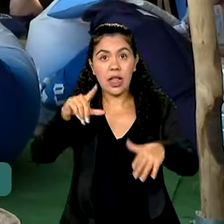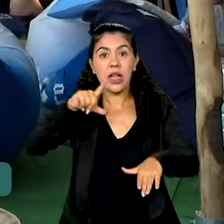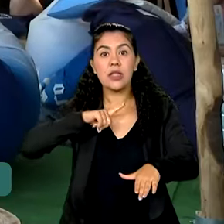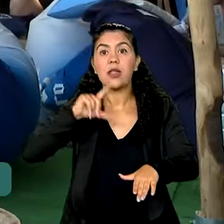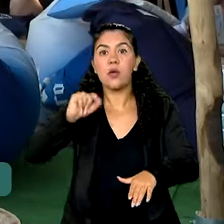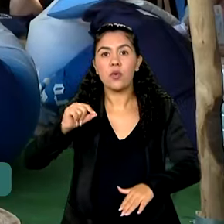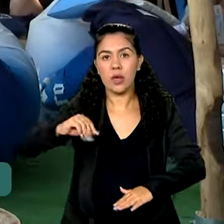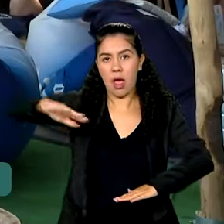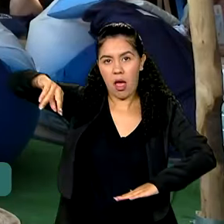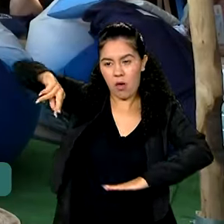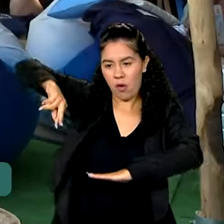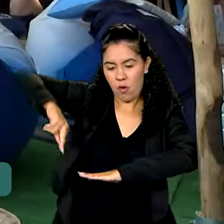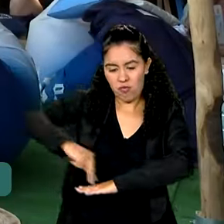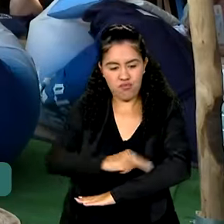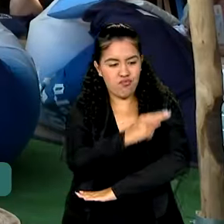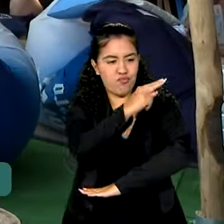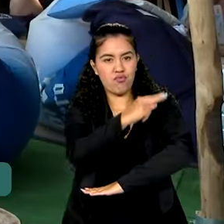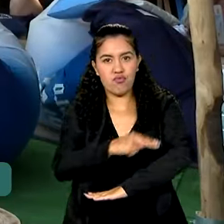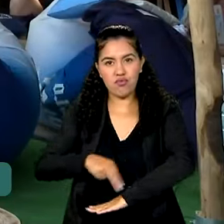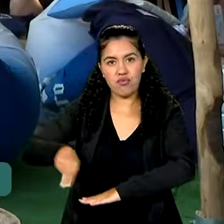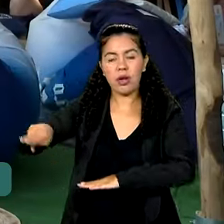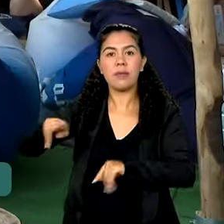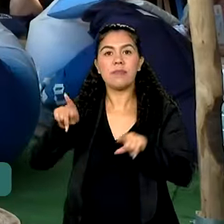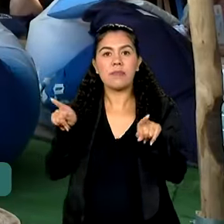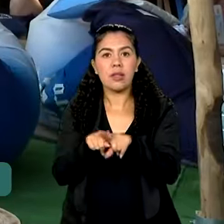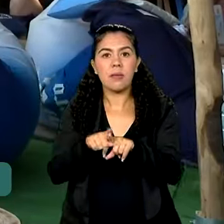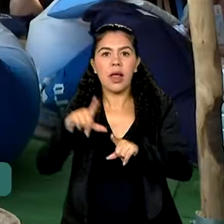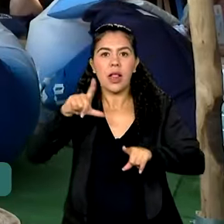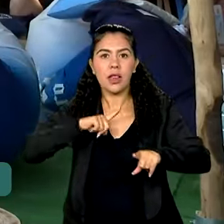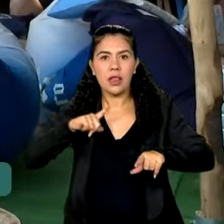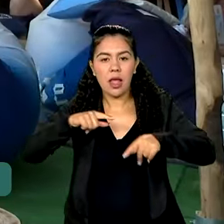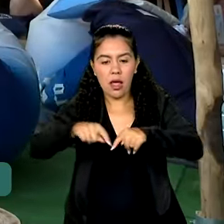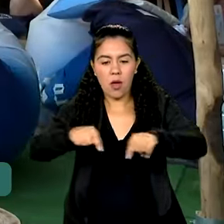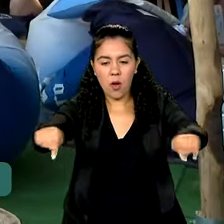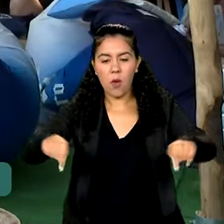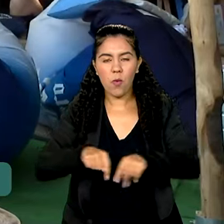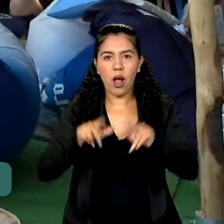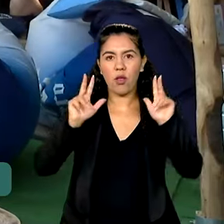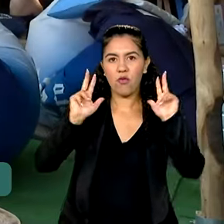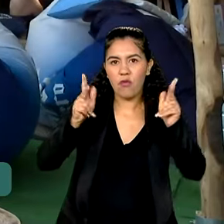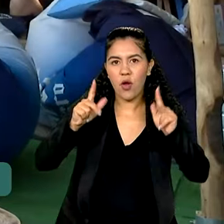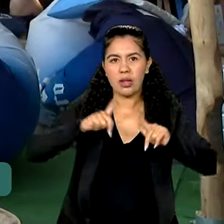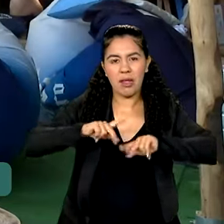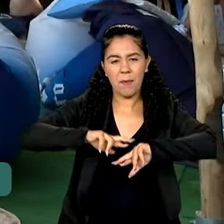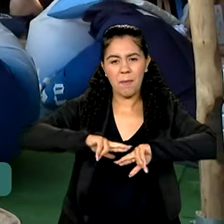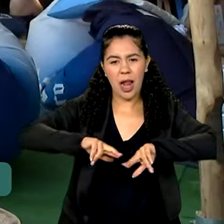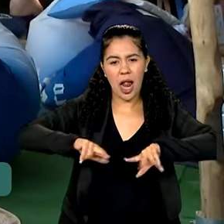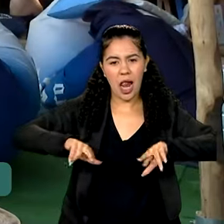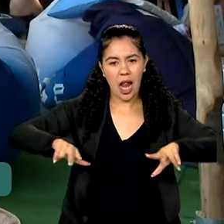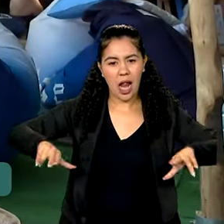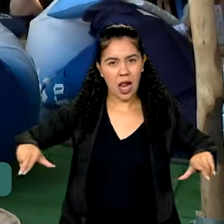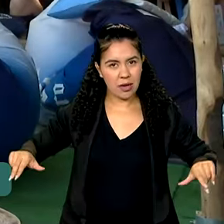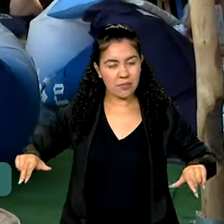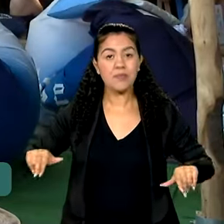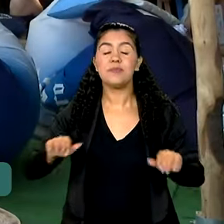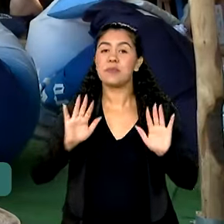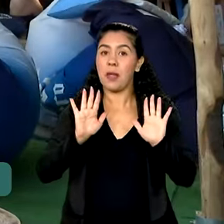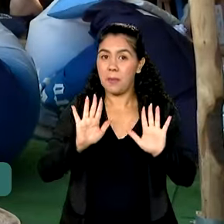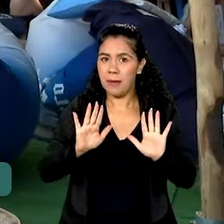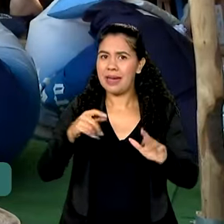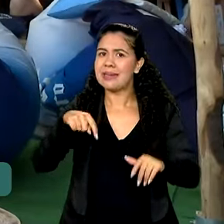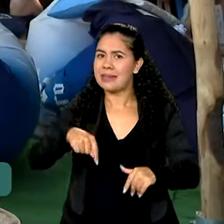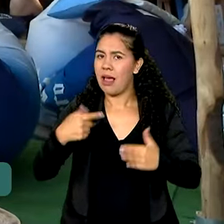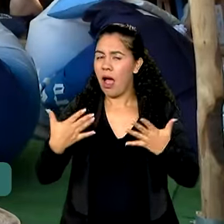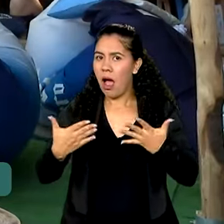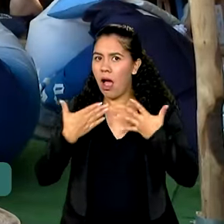skate. Aqui, ao meu lado, uma quadra de vôlei. Enfim, as opções são muitas para quem quer, para quem vem aqui visitar. Faz muito